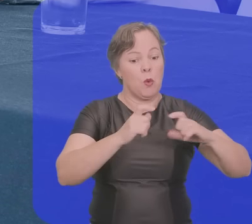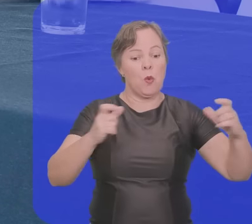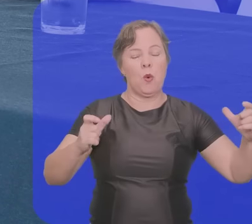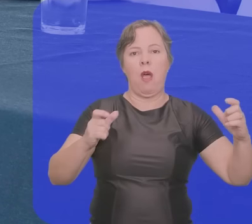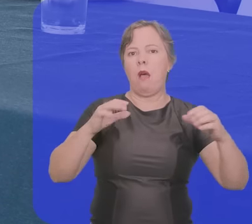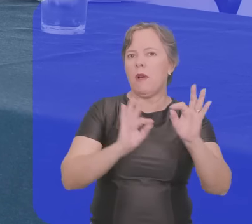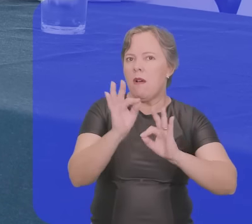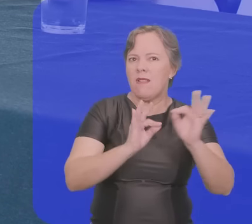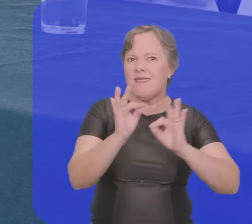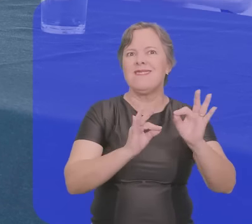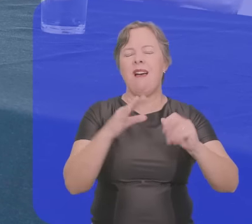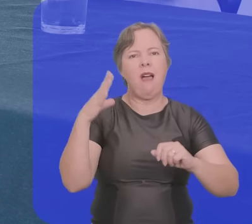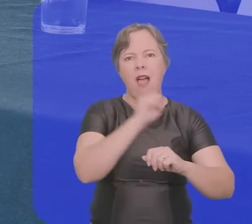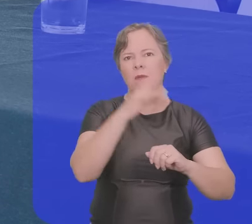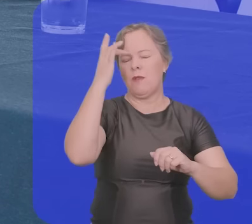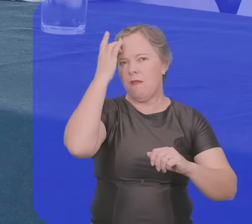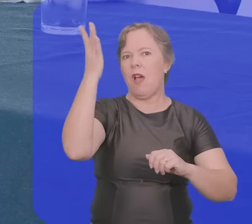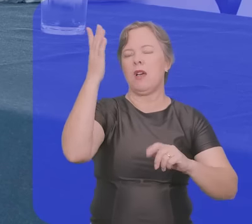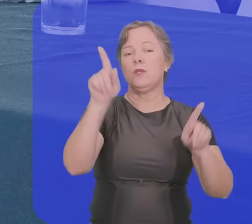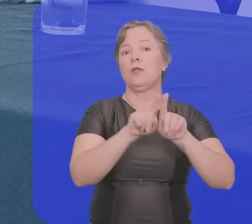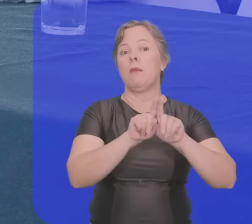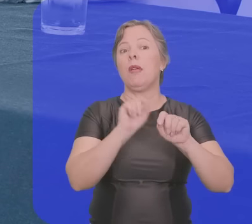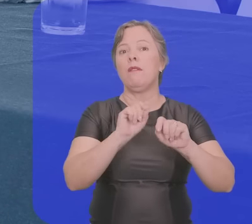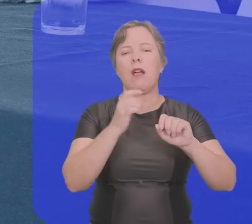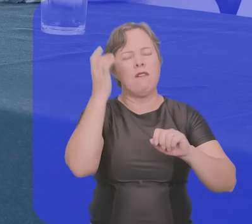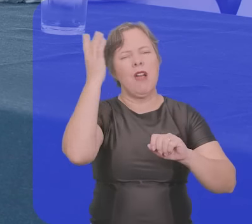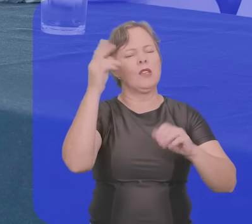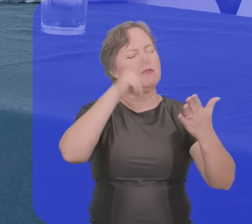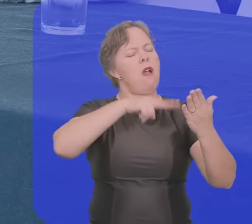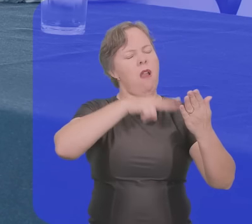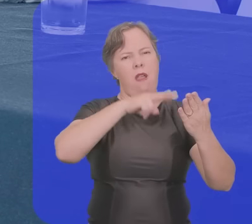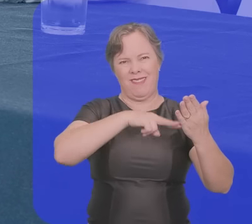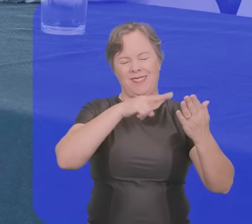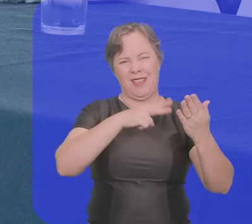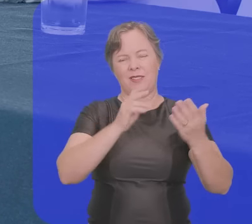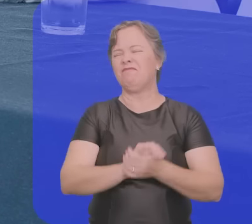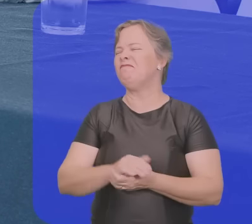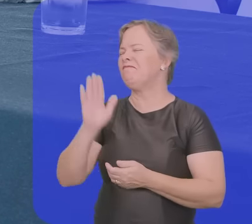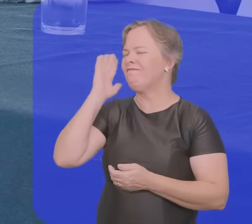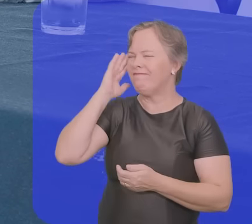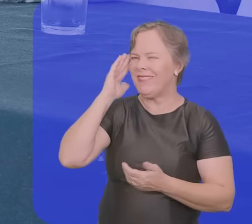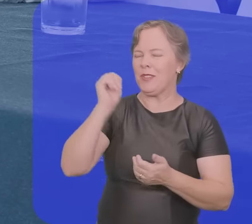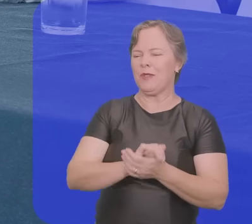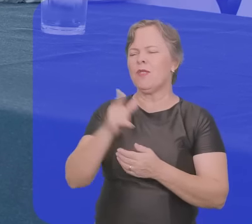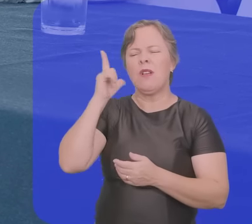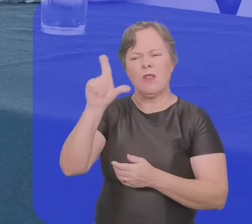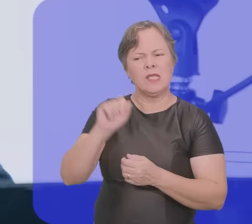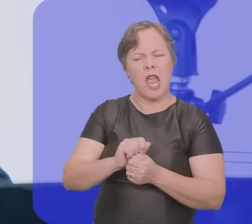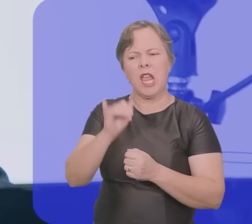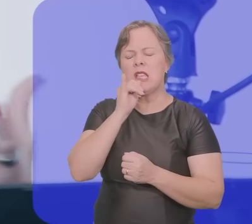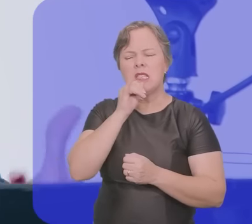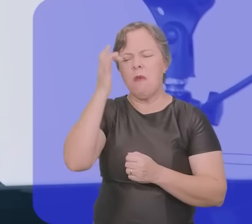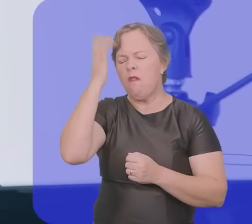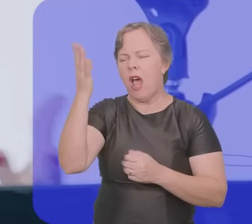dados e organizar esses dados e tornar disponível para análise. Entendi. E você consegue dar um exemplo prático para a